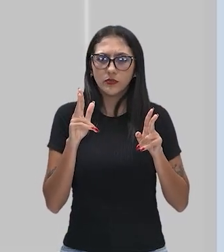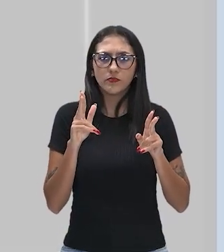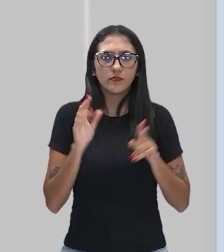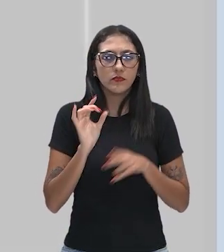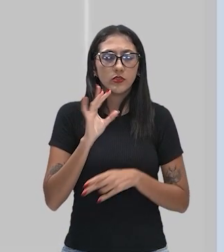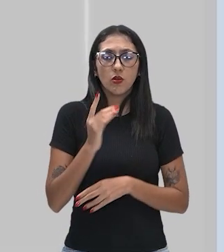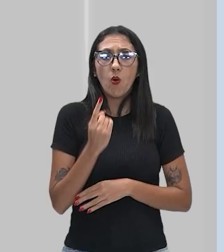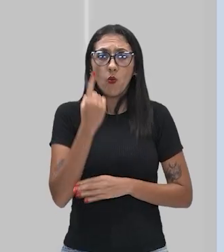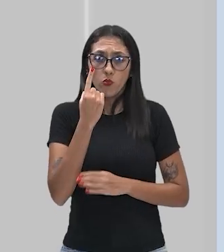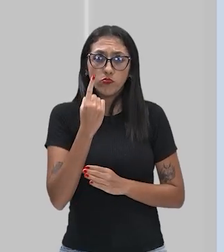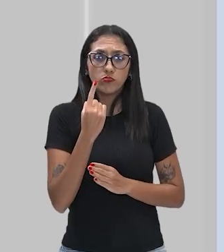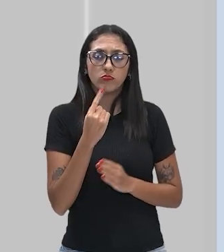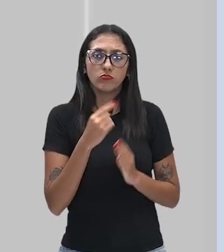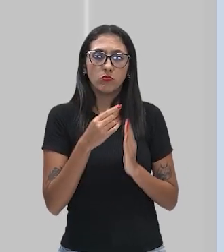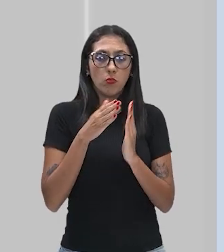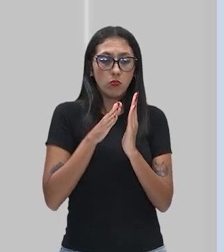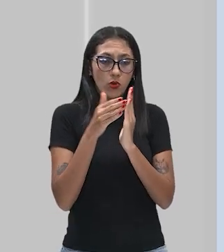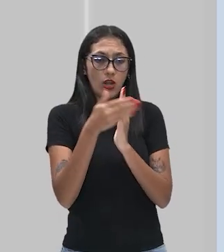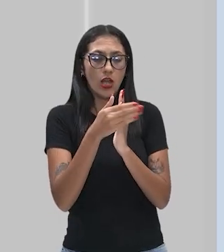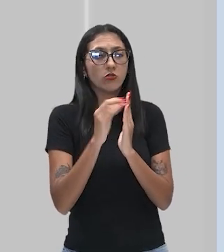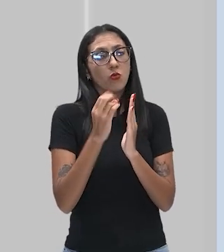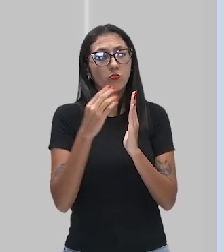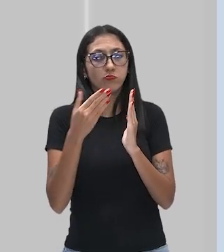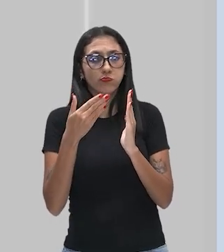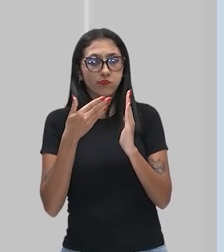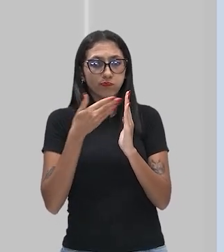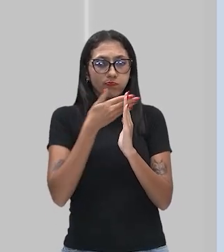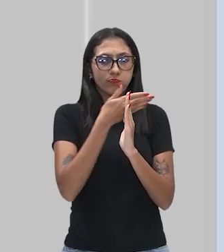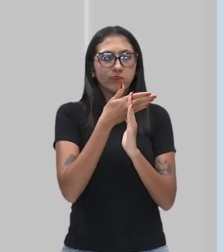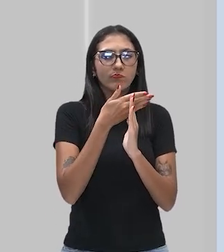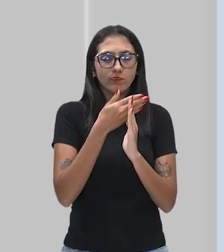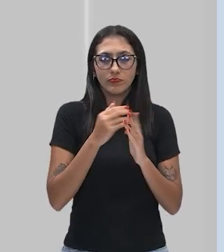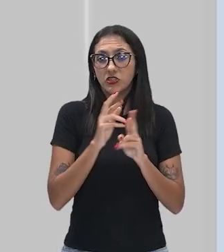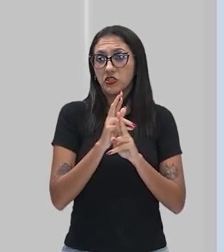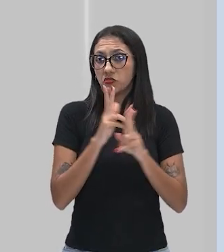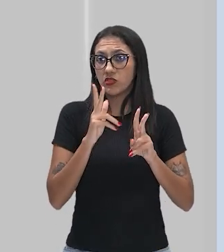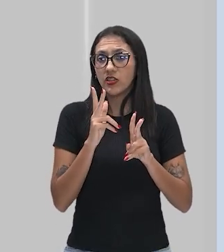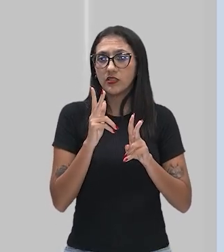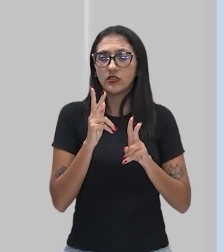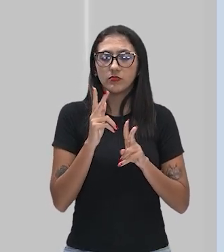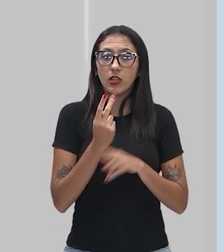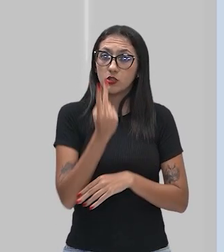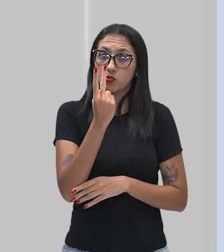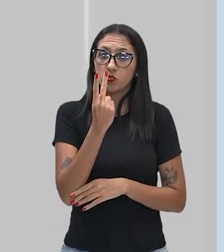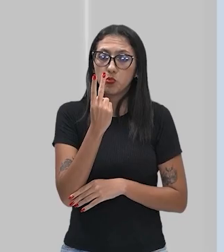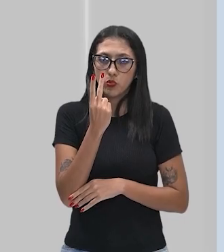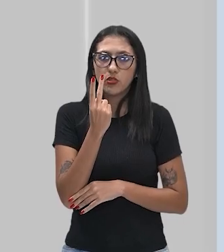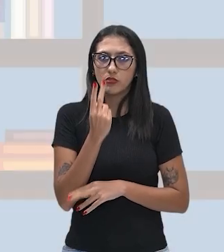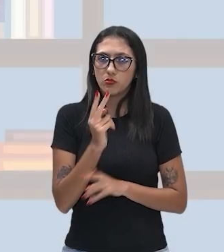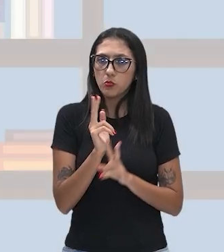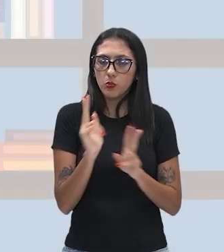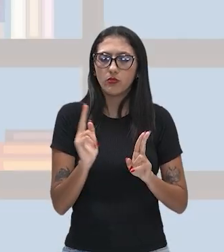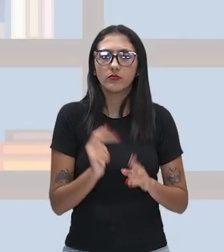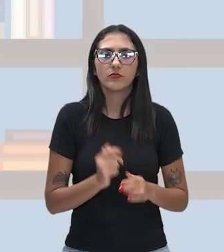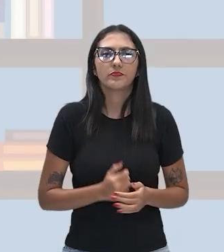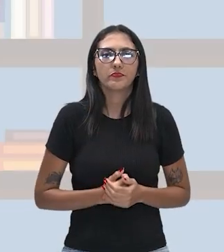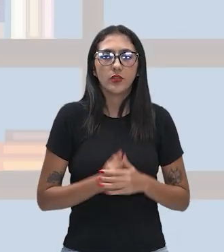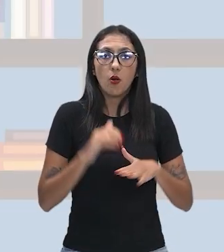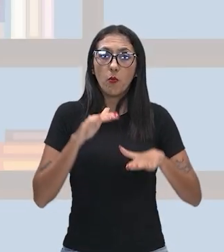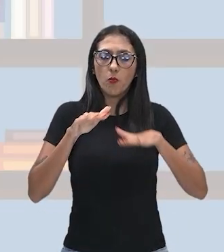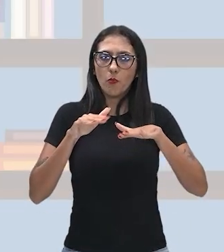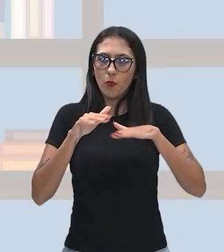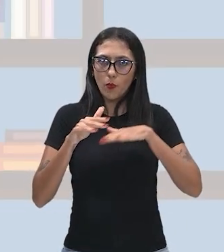apenas uma das fendas, em vez de ambas. O comportamento do elétron mudava